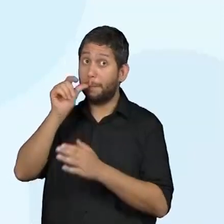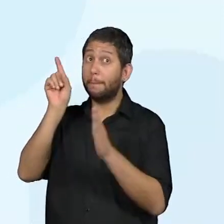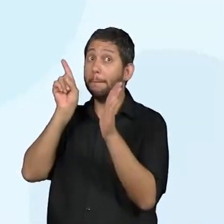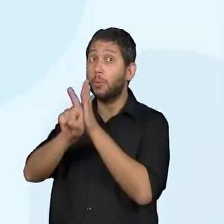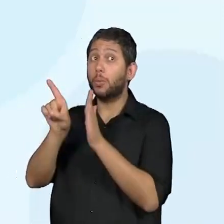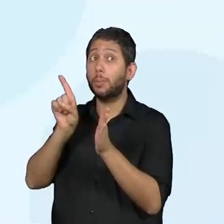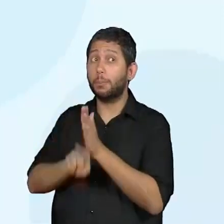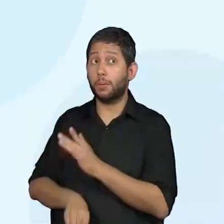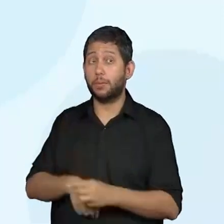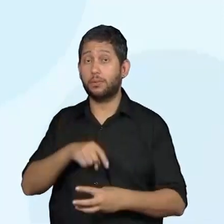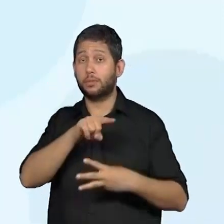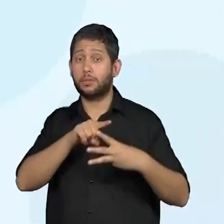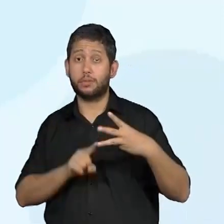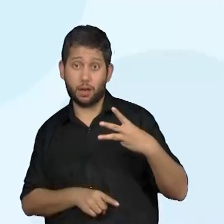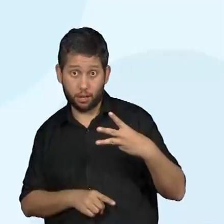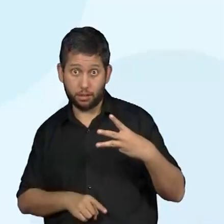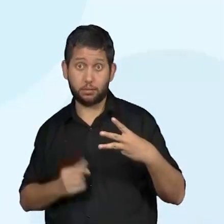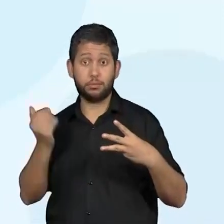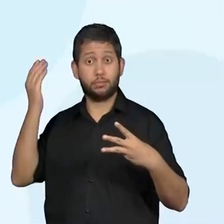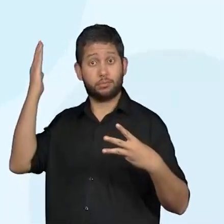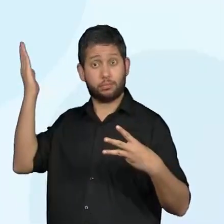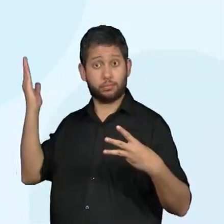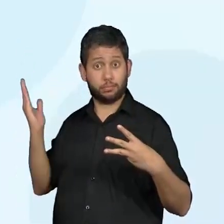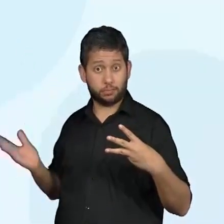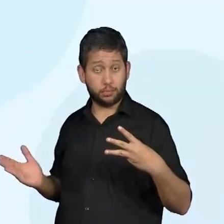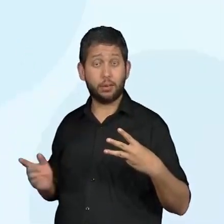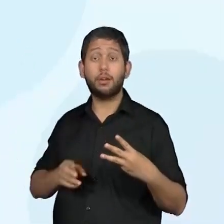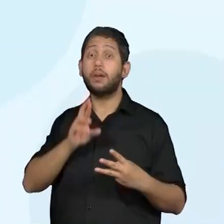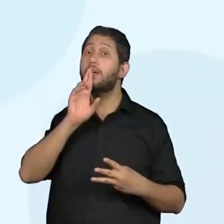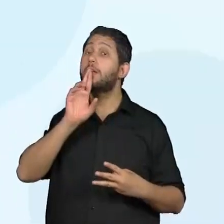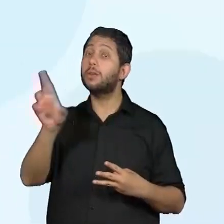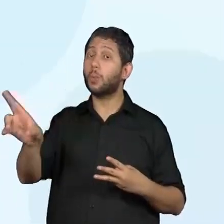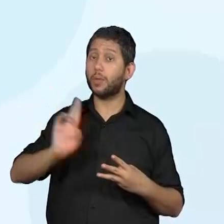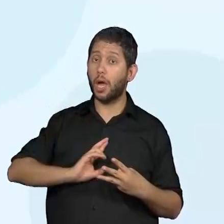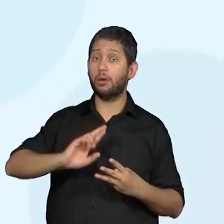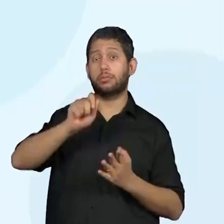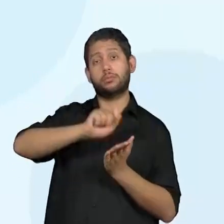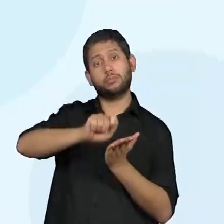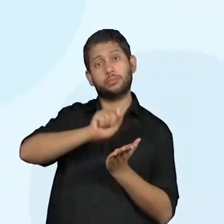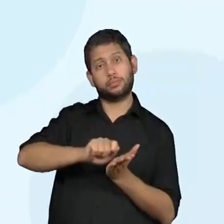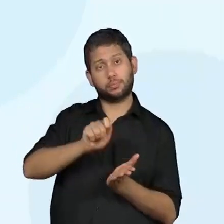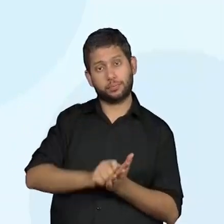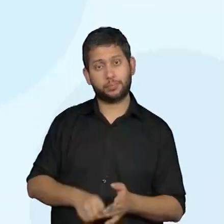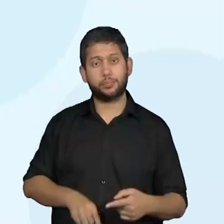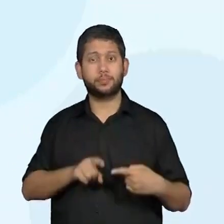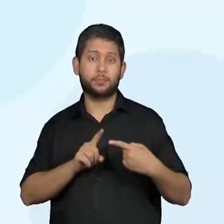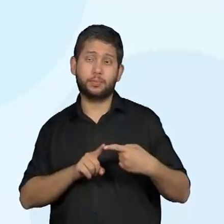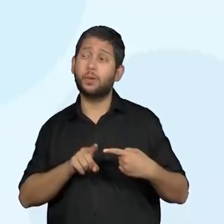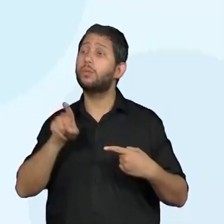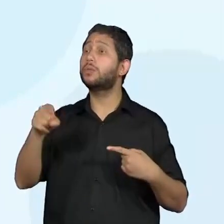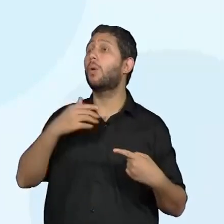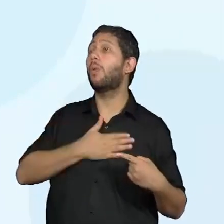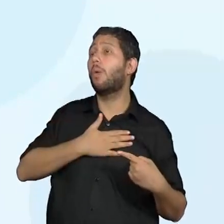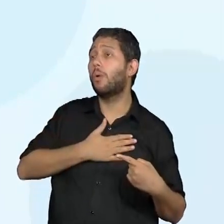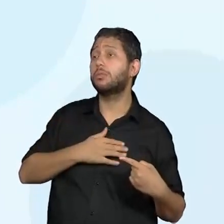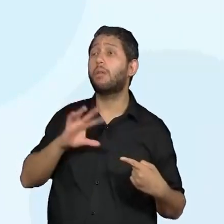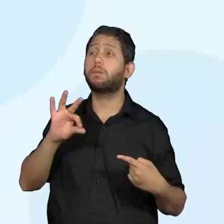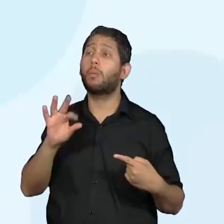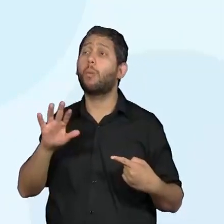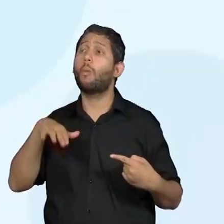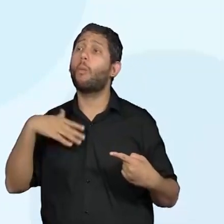seguintes perguntas e registre a resposta em seu caderno. Quais fábulas você conhece? Então, você vai perguntar